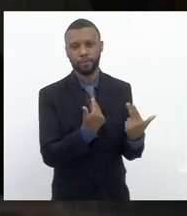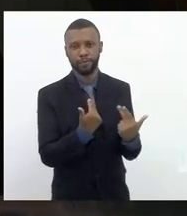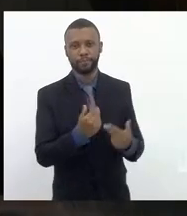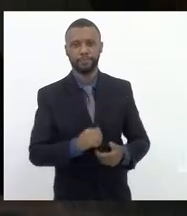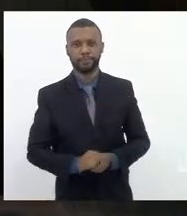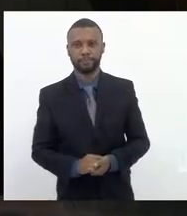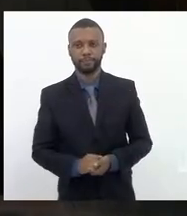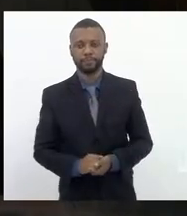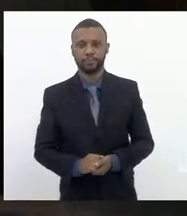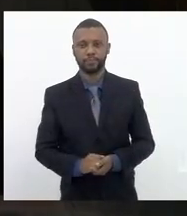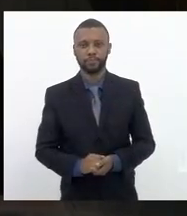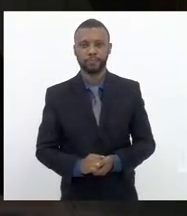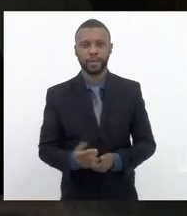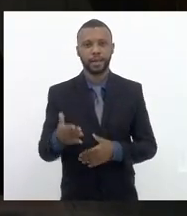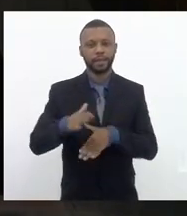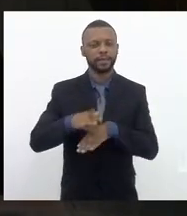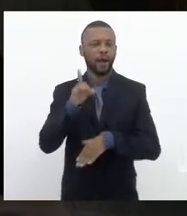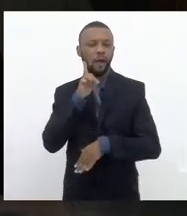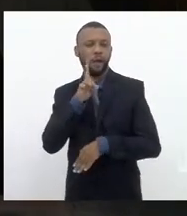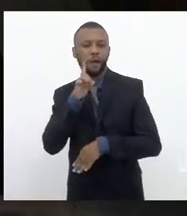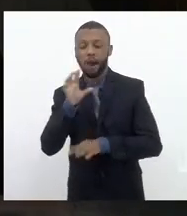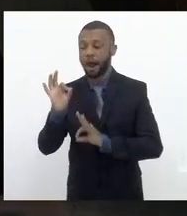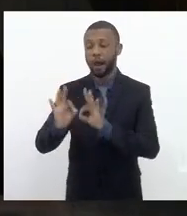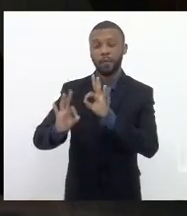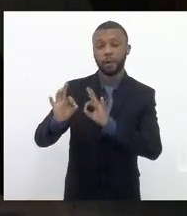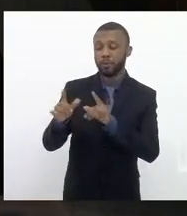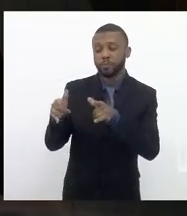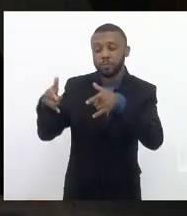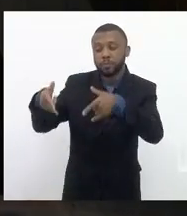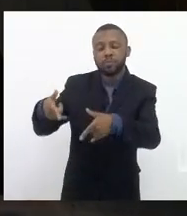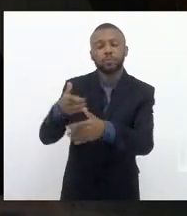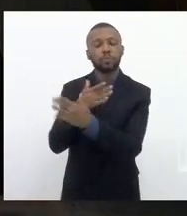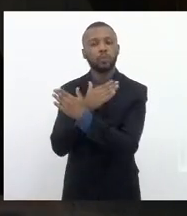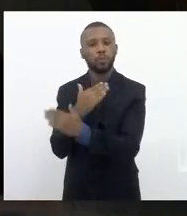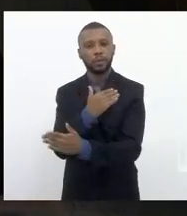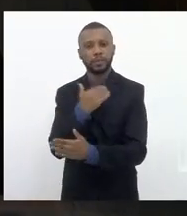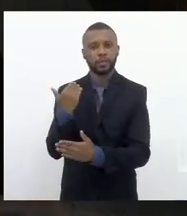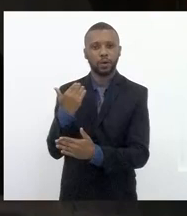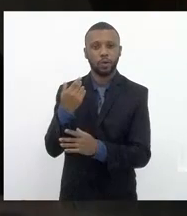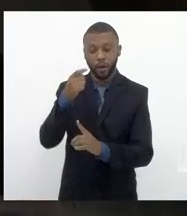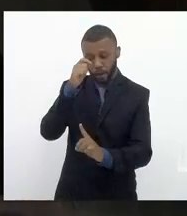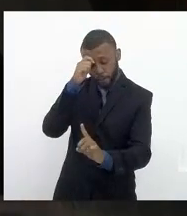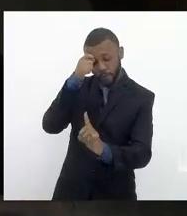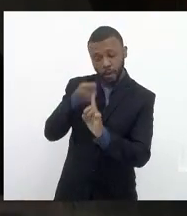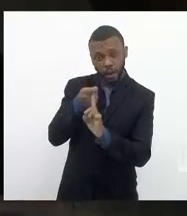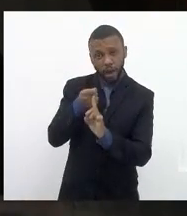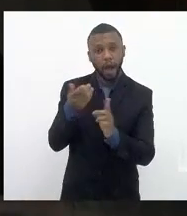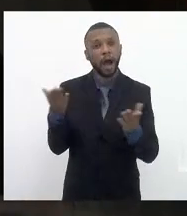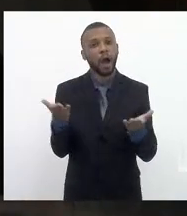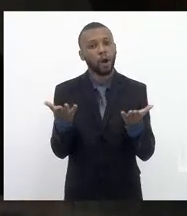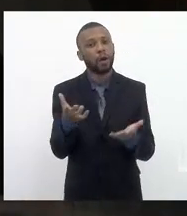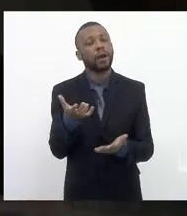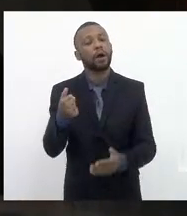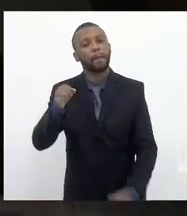se quiser um caixão em minha homenagem e agora que é um desabafo